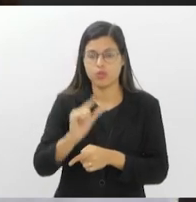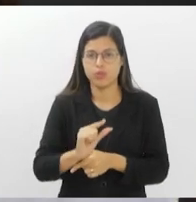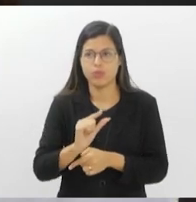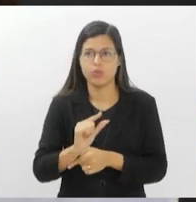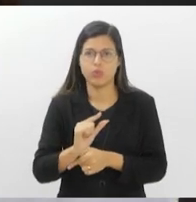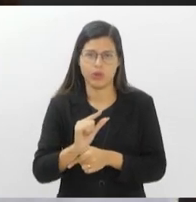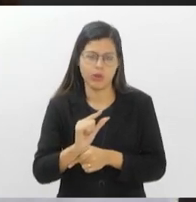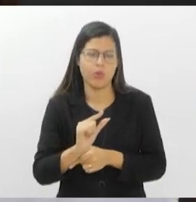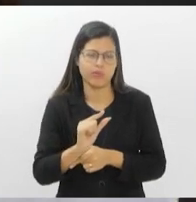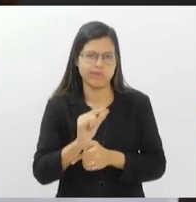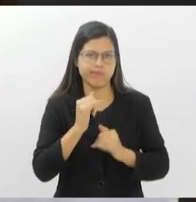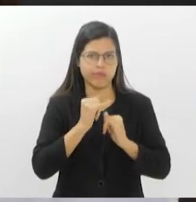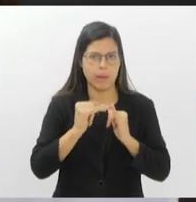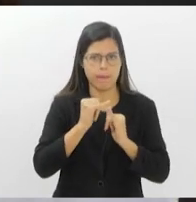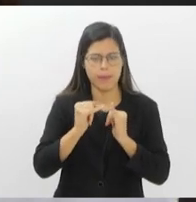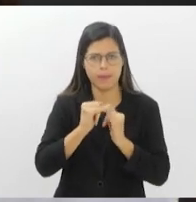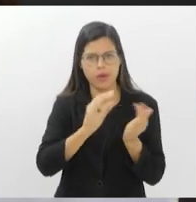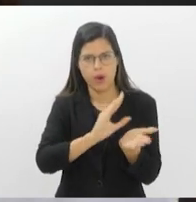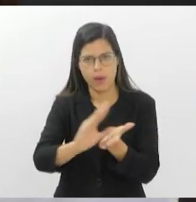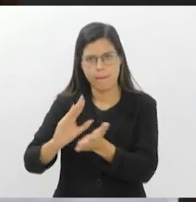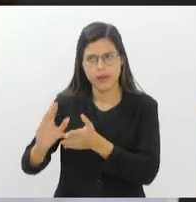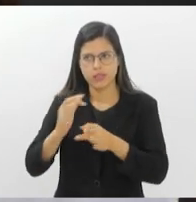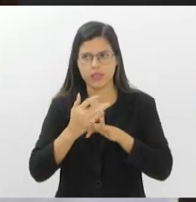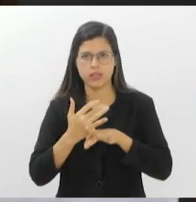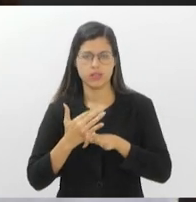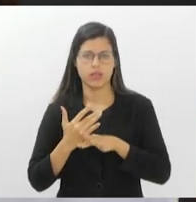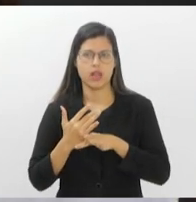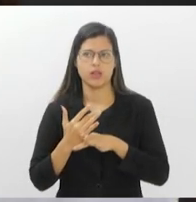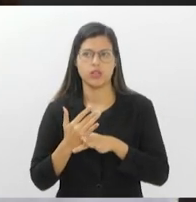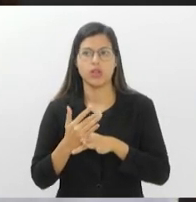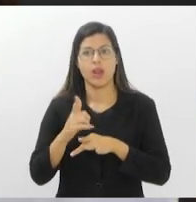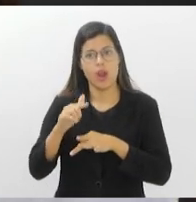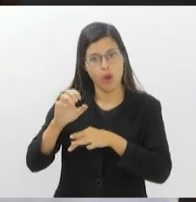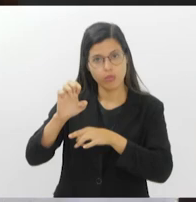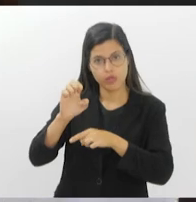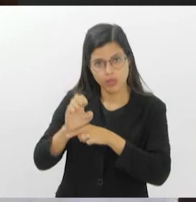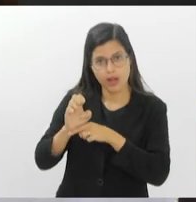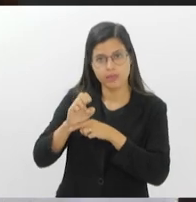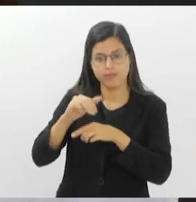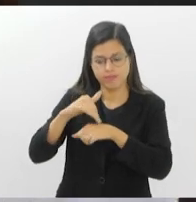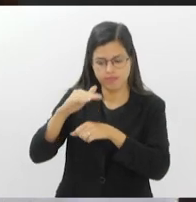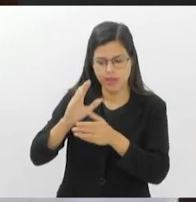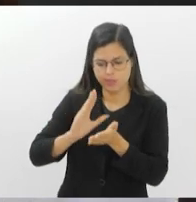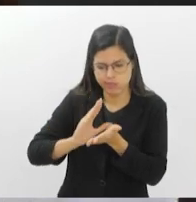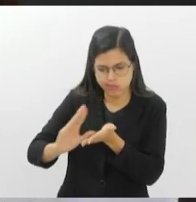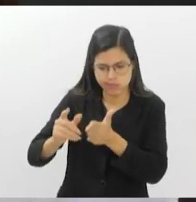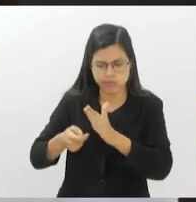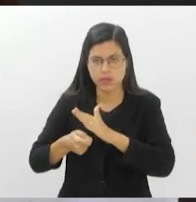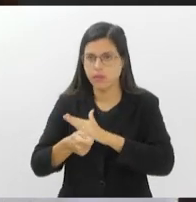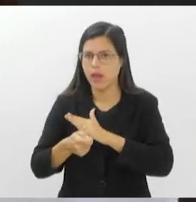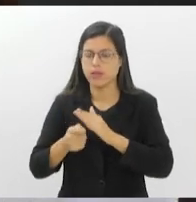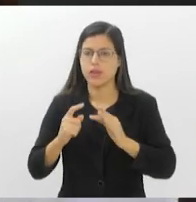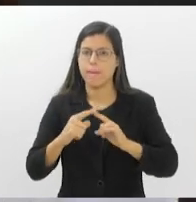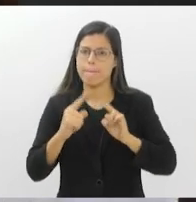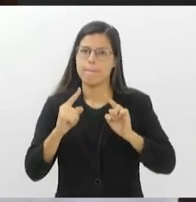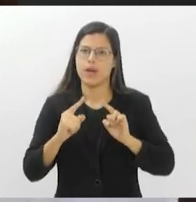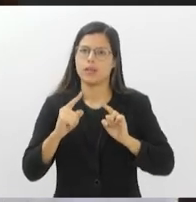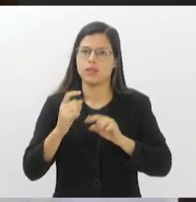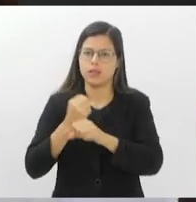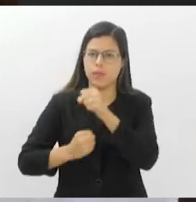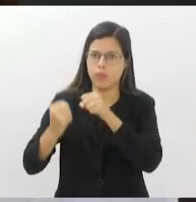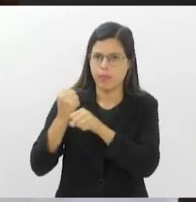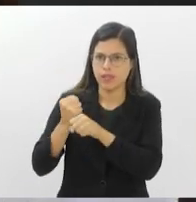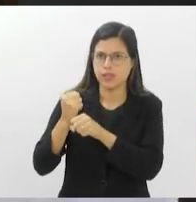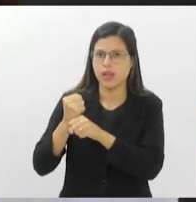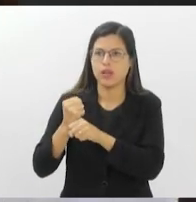municípios. Continua sendo o Estado que mais repassa, mas no ano passado reduziu ao meio, caiu de 50 milhões por ano para